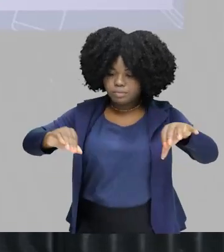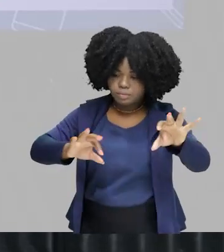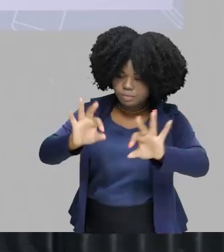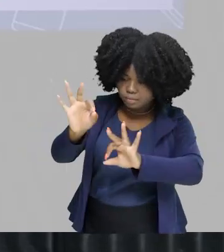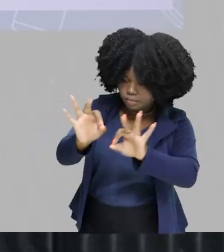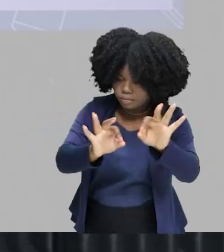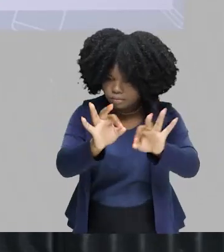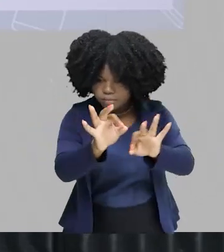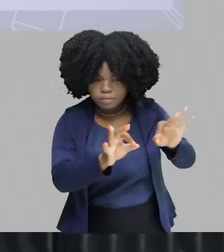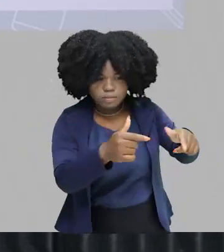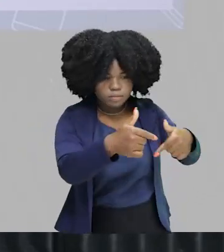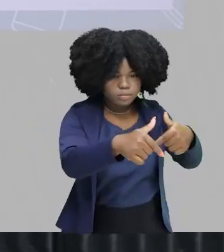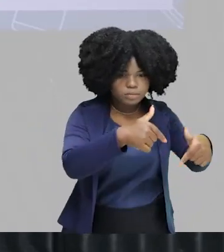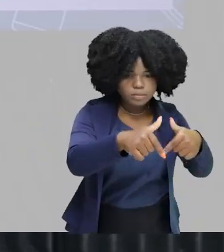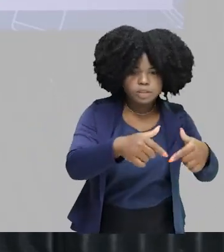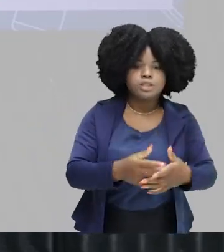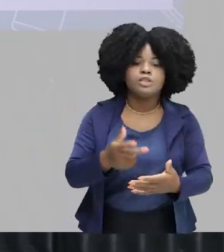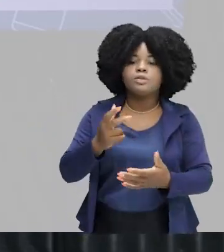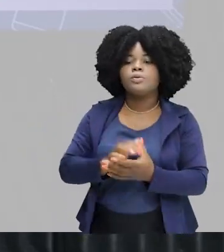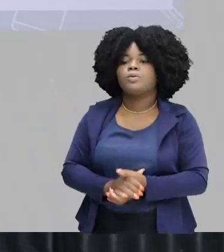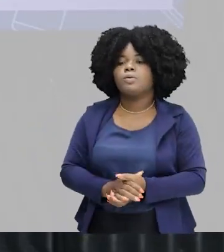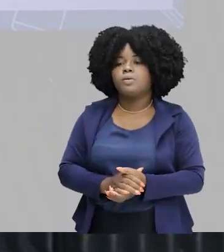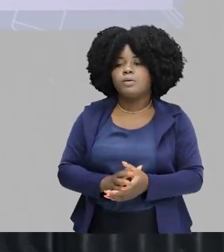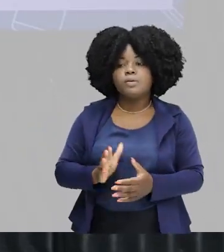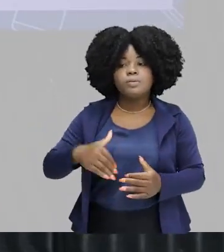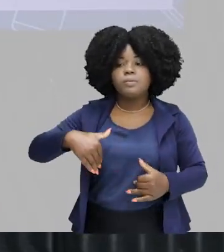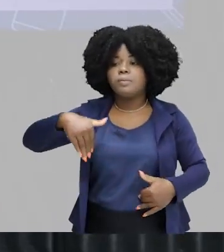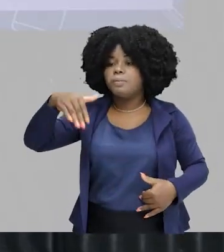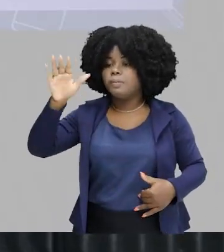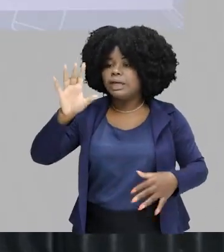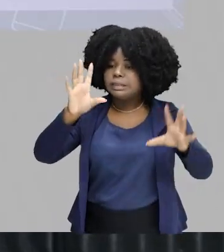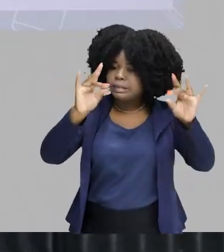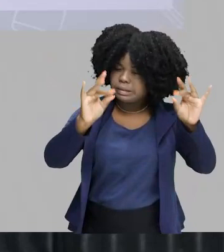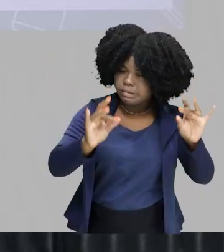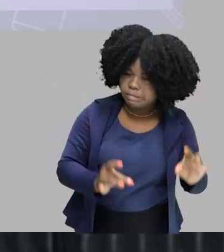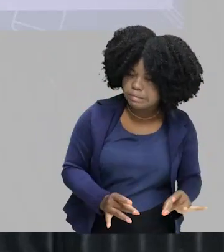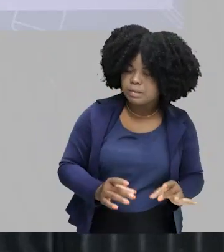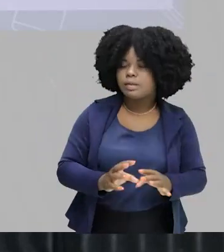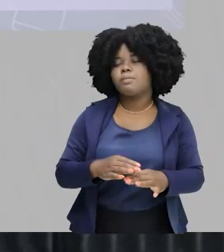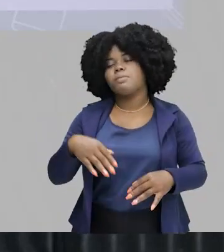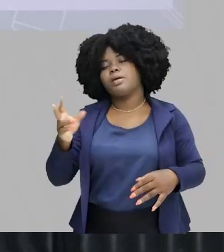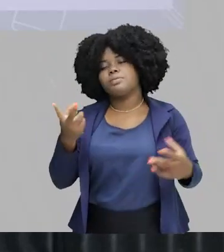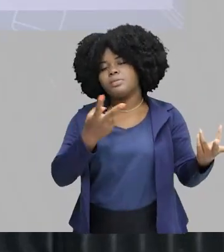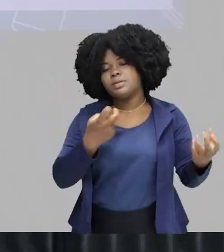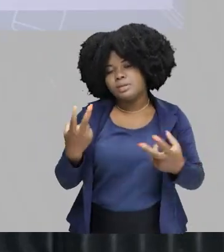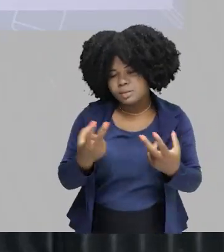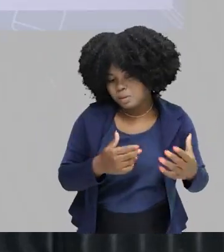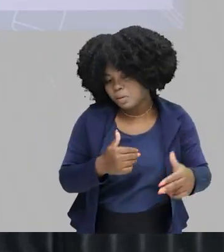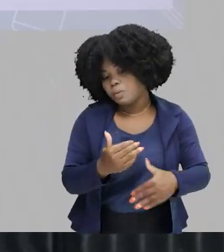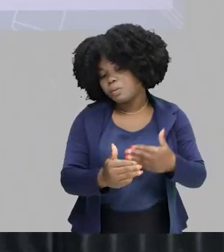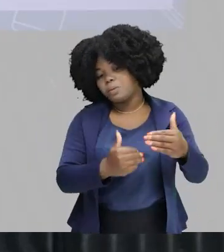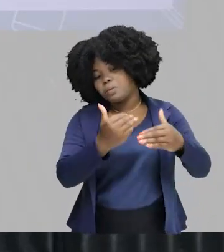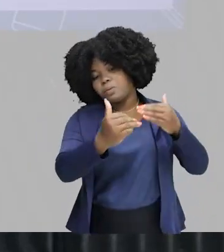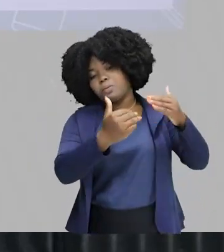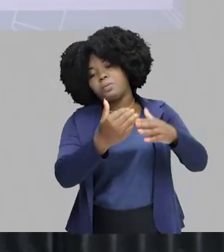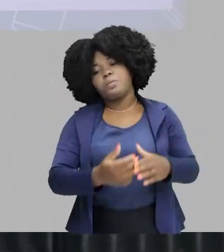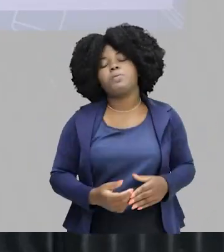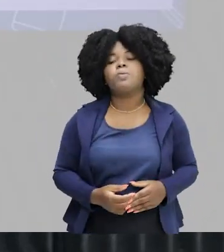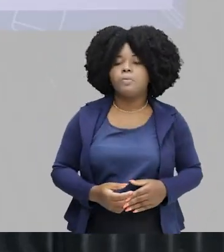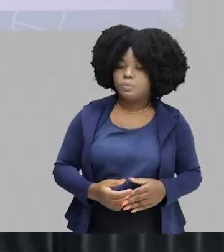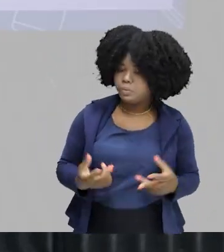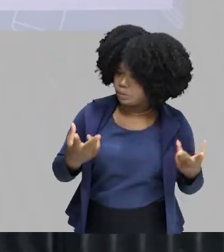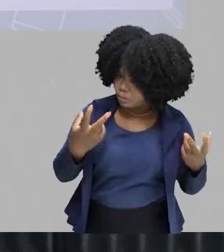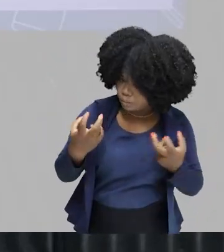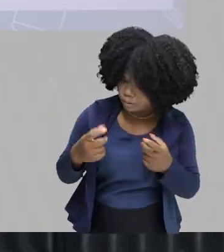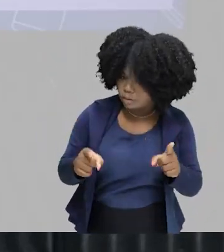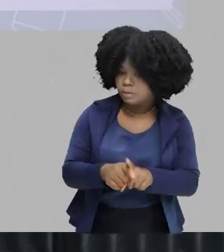se torna, quanto mais ampla é a divisão do trabalho, mais a gente consegue enxergar aí o desenvolvimento da mentalidade e do